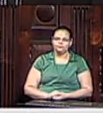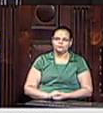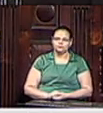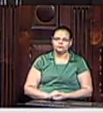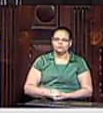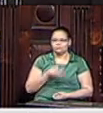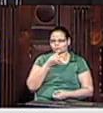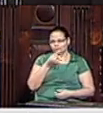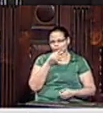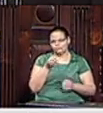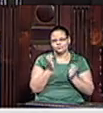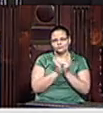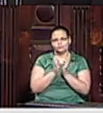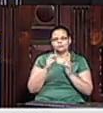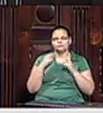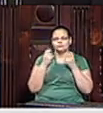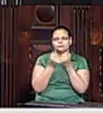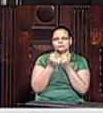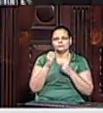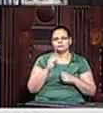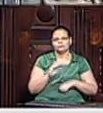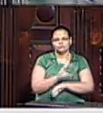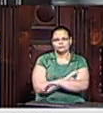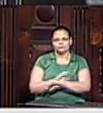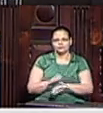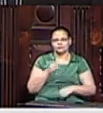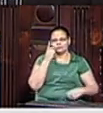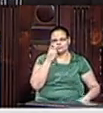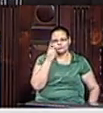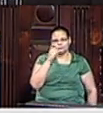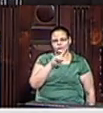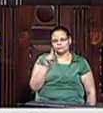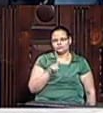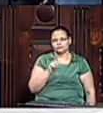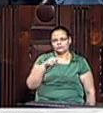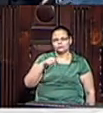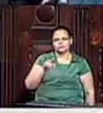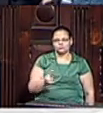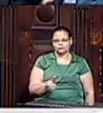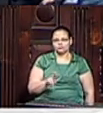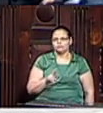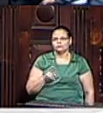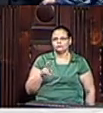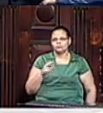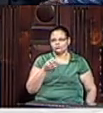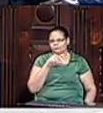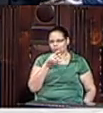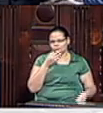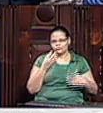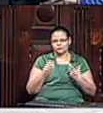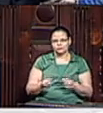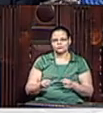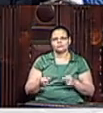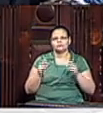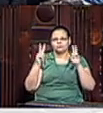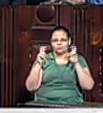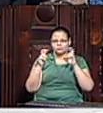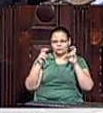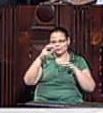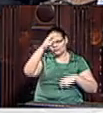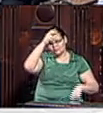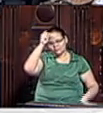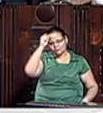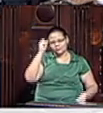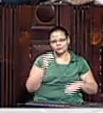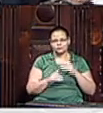Para emitir parecer pela Comissão de Cultura, o nome do deputado Zaqueu Teixeira. Parecer favorável. Pela Comissão de Assuntos Municipais e Desenvolvimento